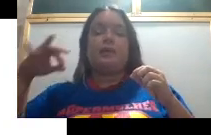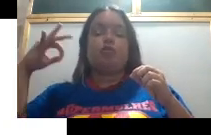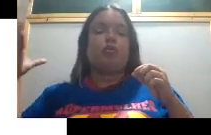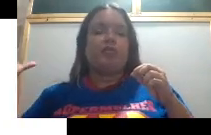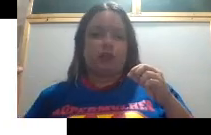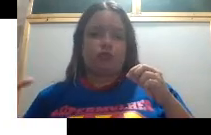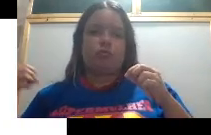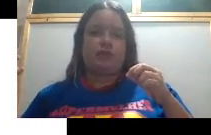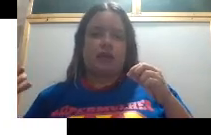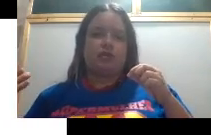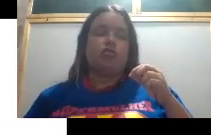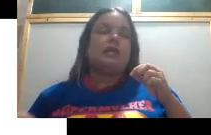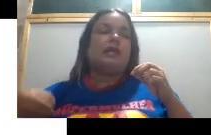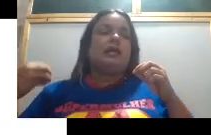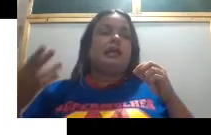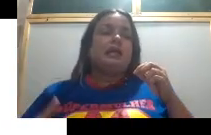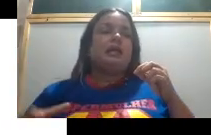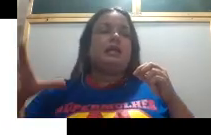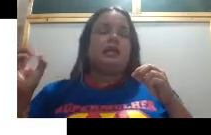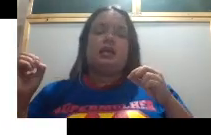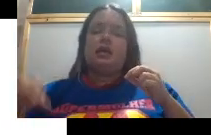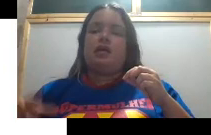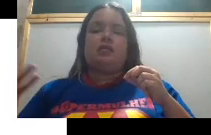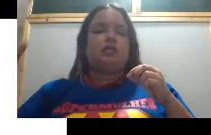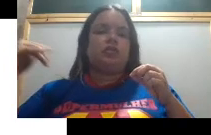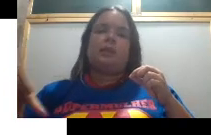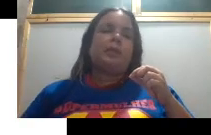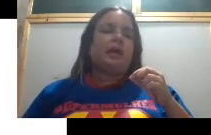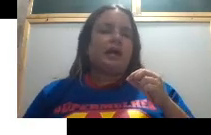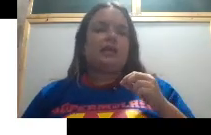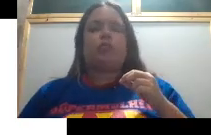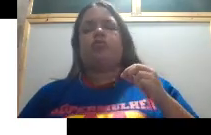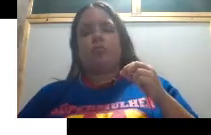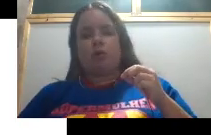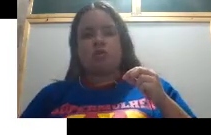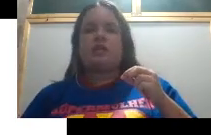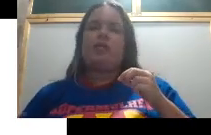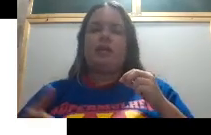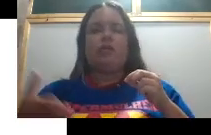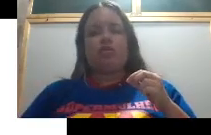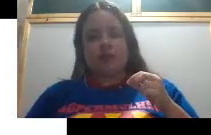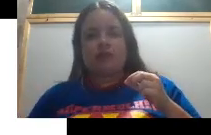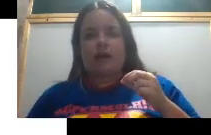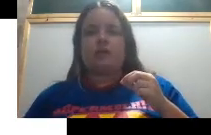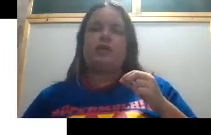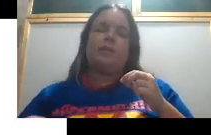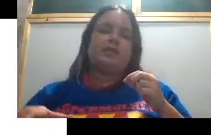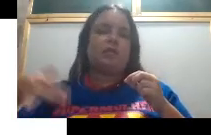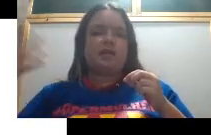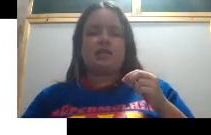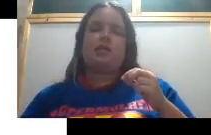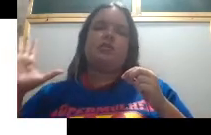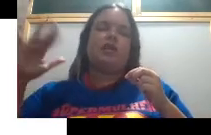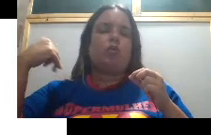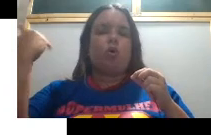é que era na época dos governos militares e deu tempo para cá não bolsonaro ele é a mesma militar